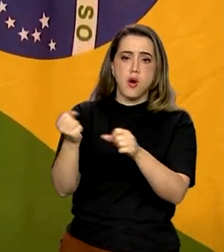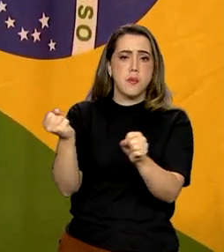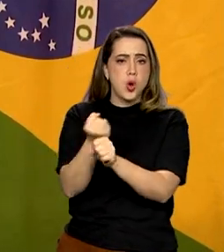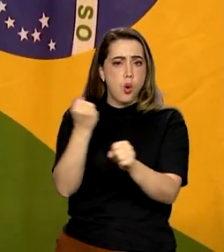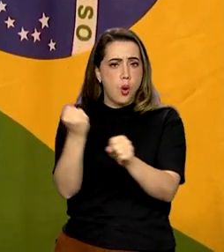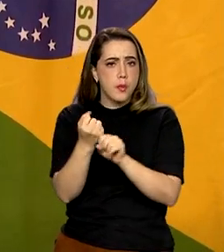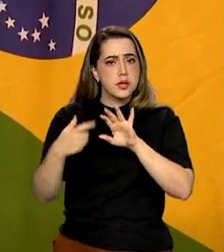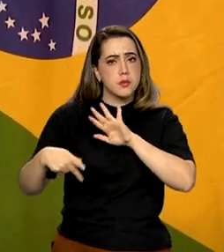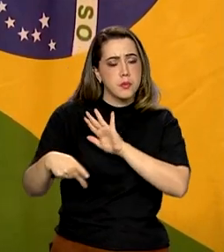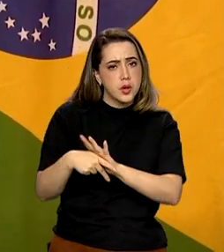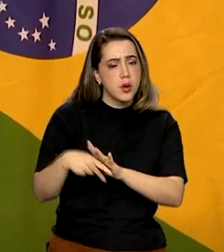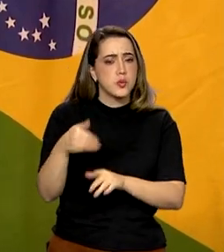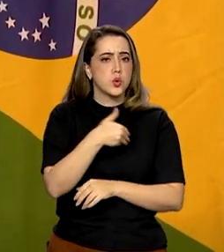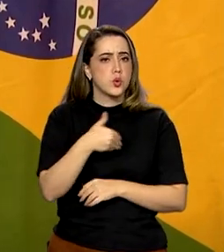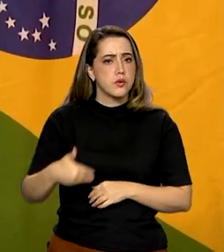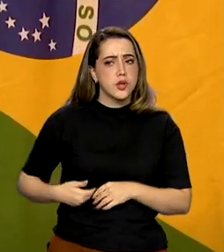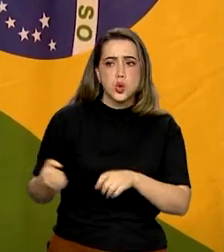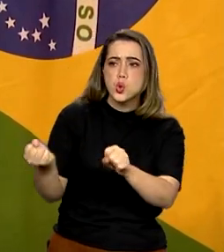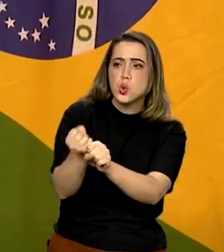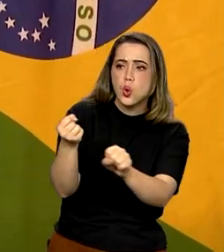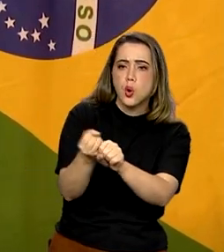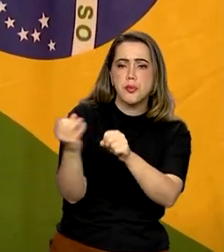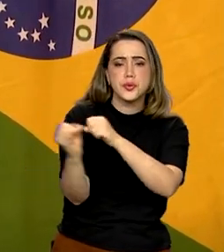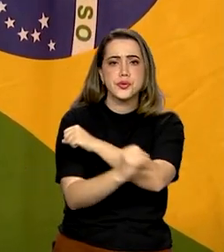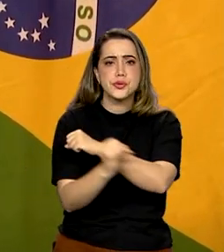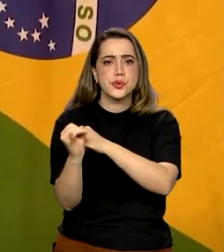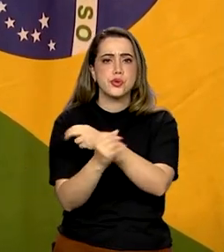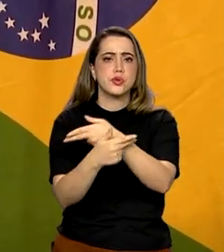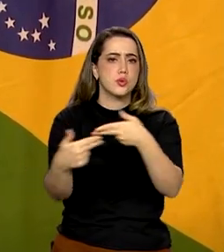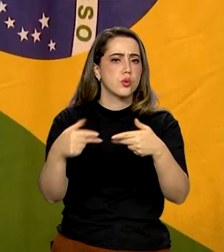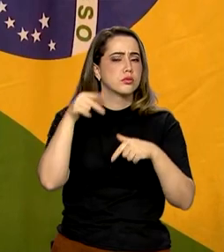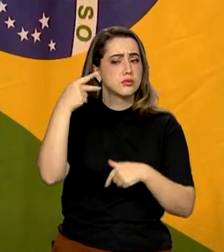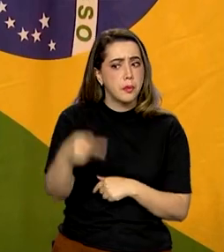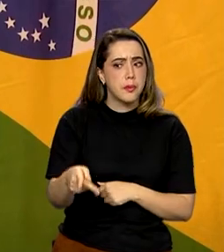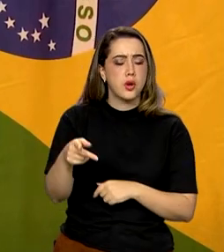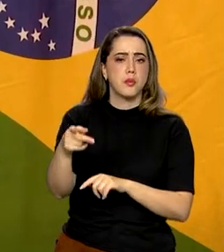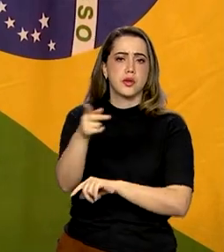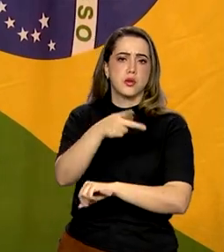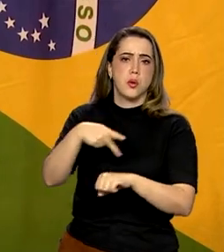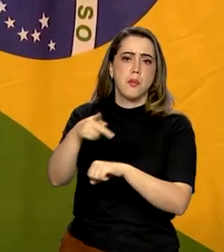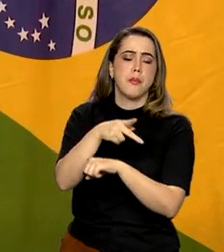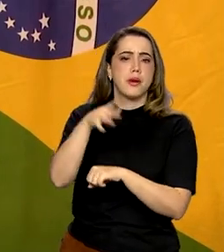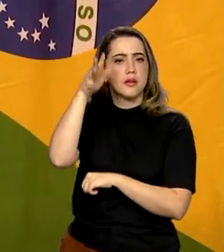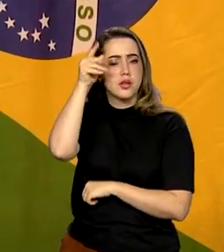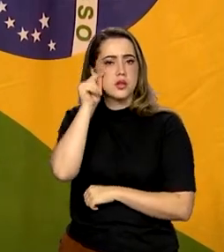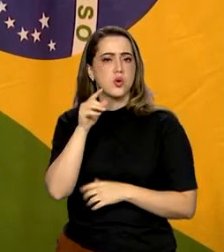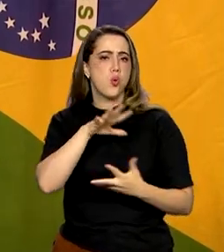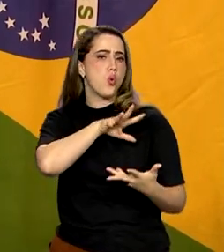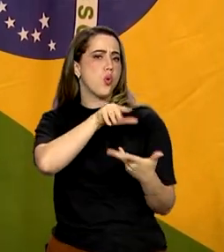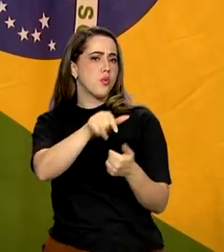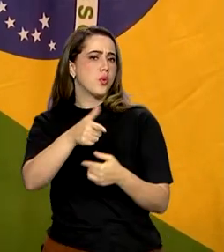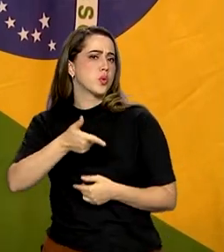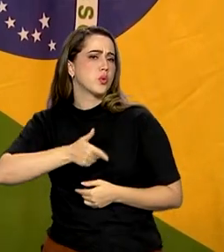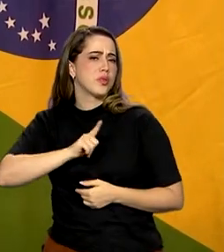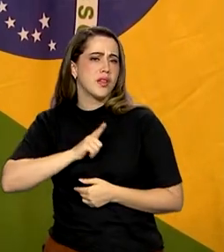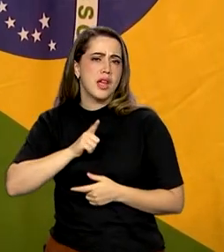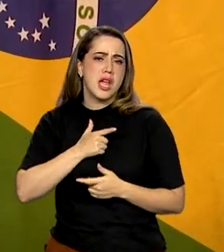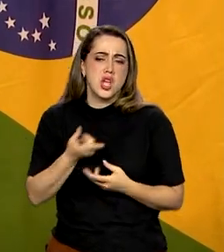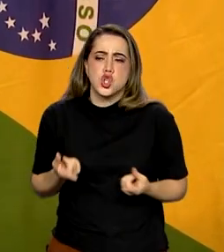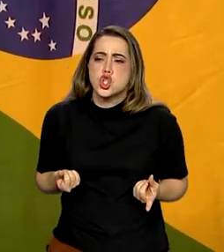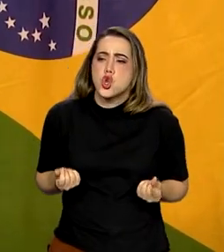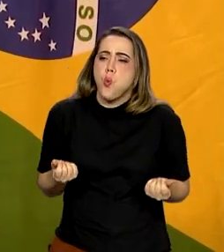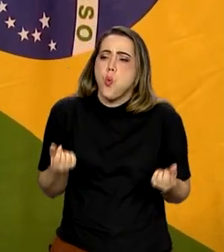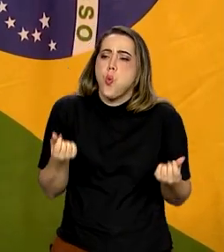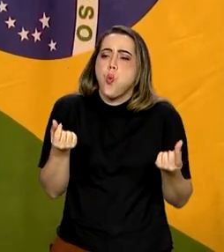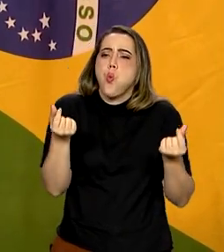públicas, em obras de infraestrutura? O mundo tem excesso de dinheiro, são trilhões e trilhões e trilhões de